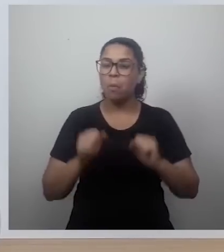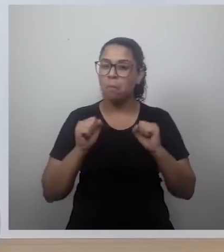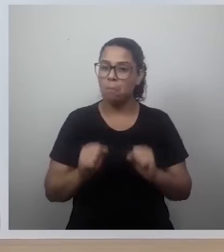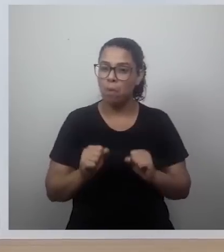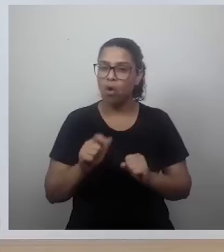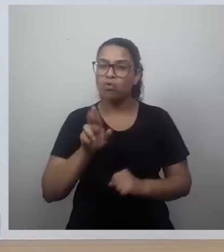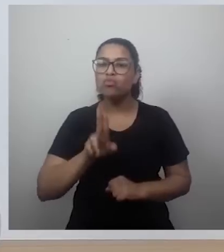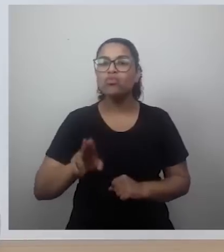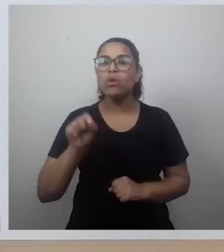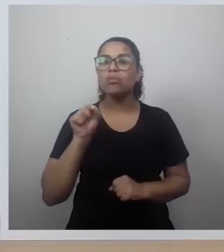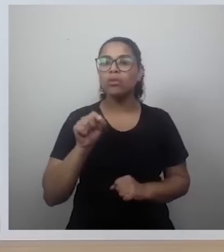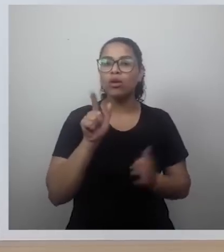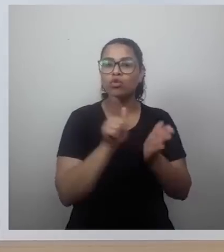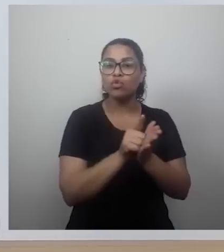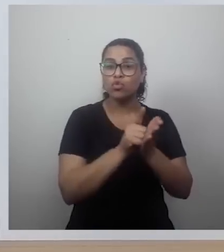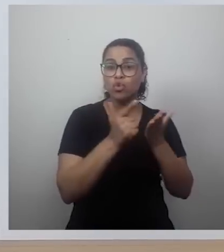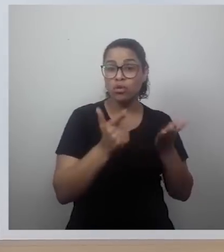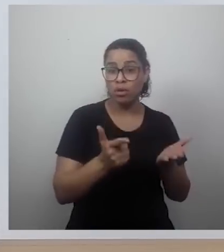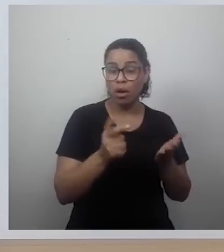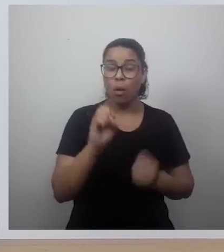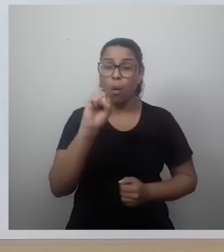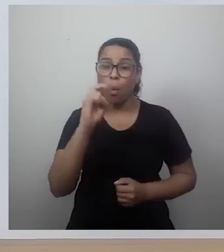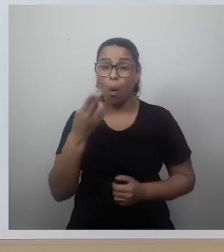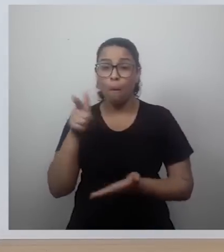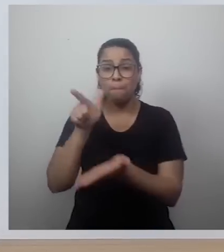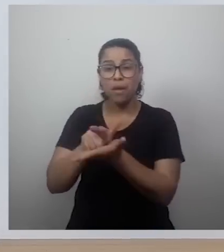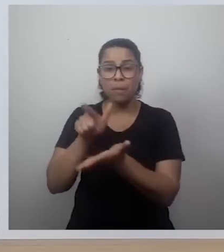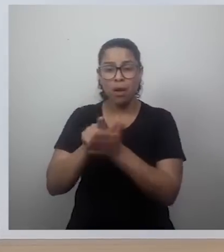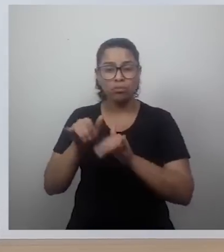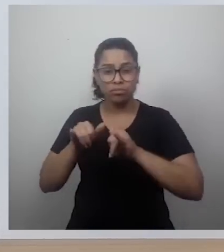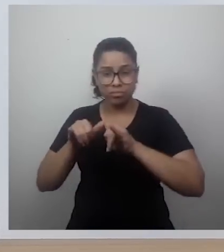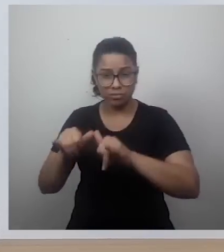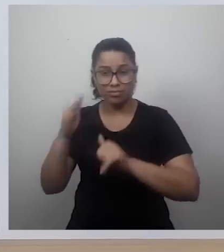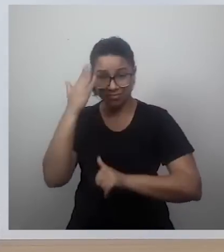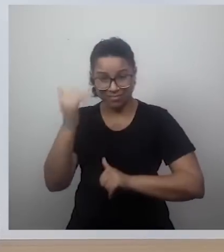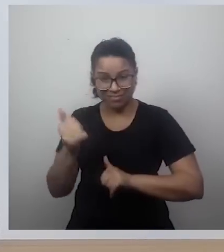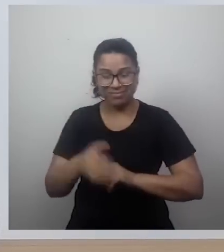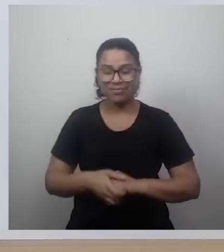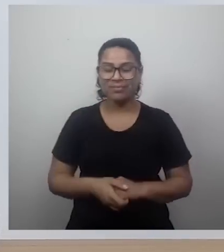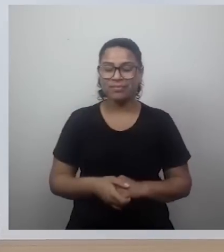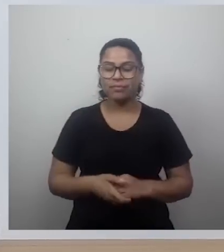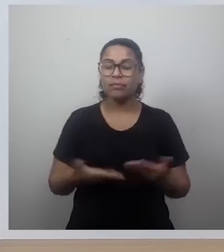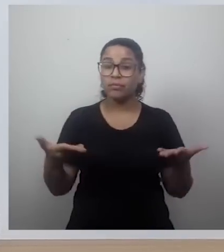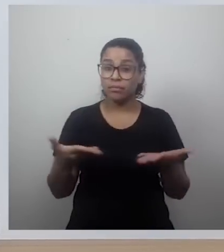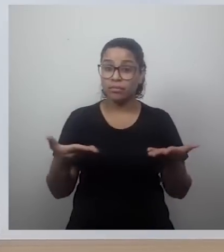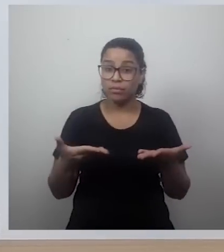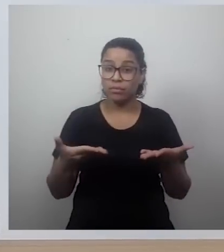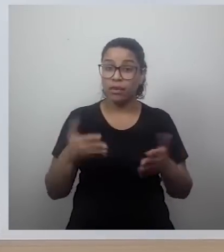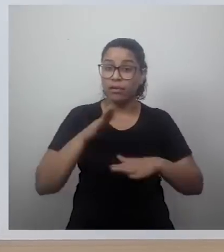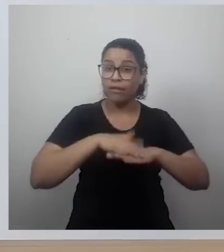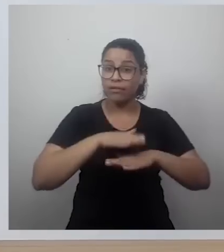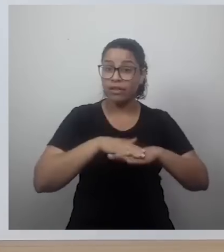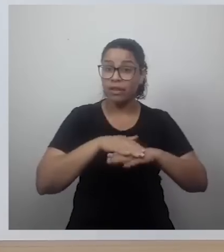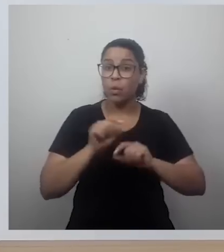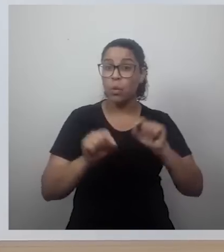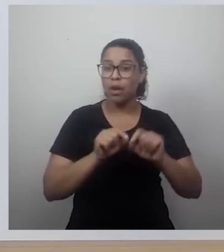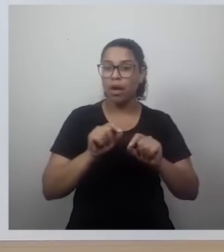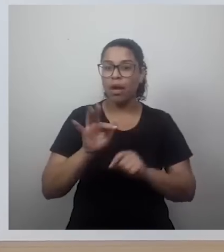Vocês podem usar jornal ou folheto de supermercado para construí-la. Vamos vivenciar a modalidade